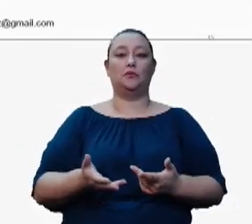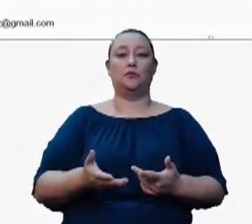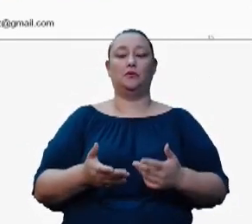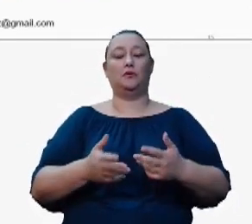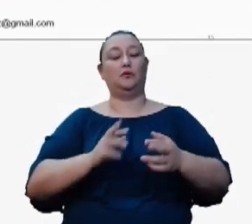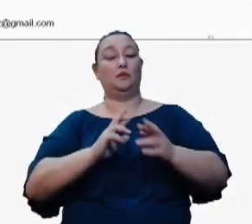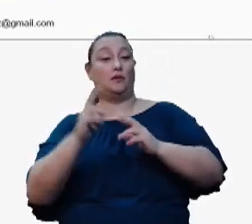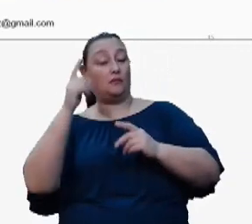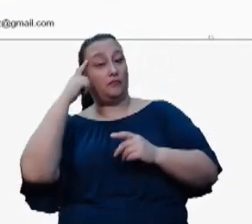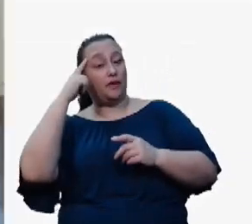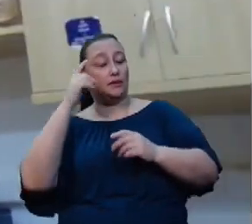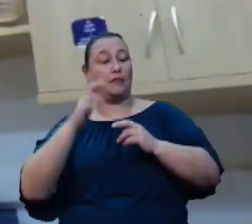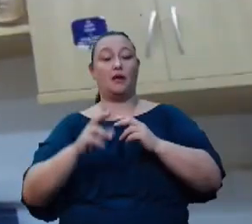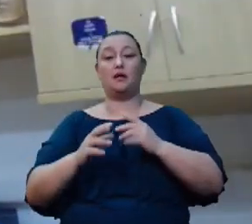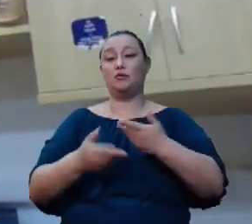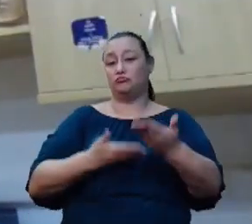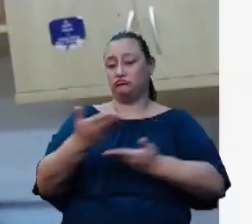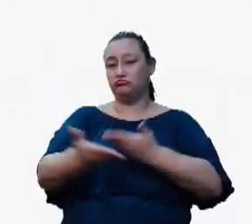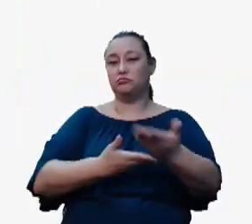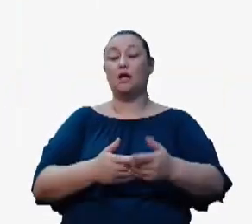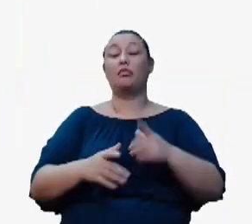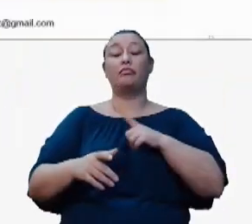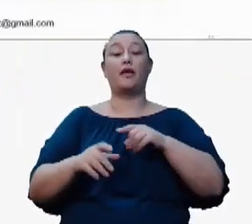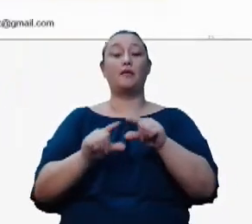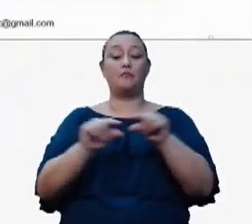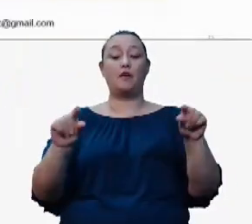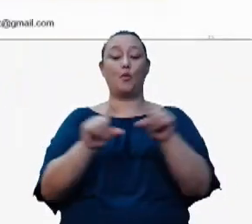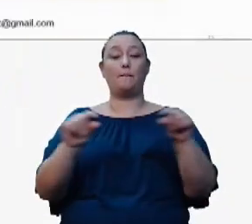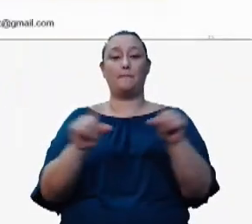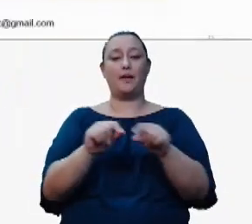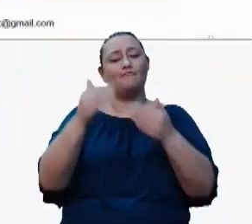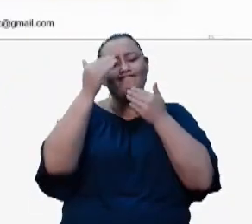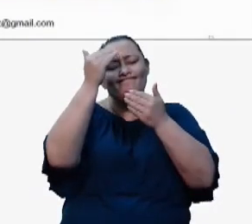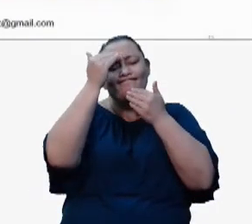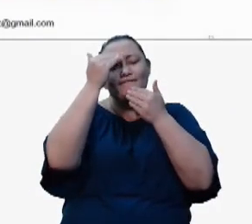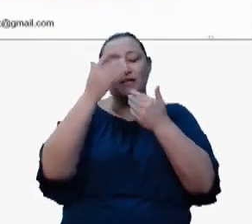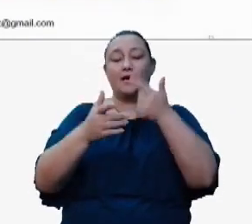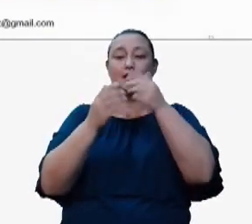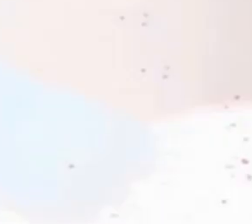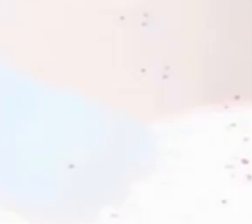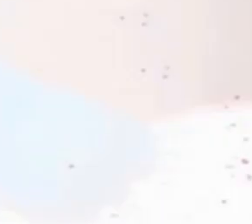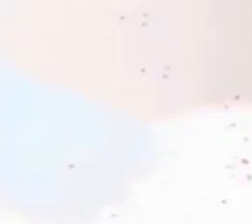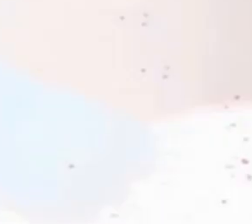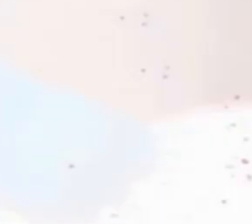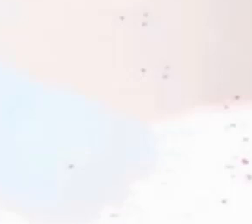ideias, aí tem meu e-mail, e muito obrigada mais uma vez. Boa noite.